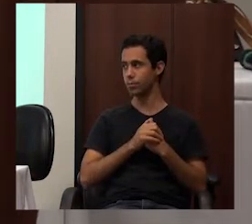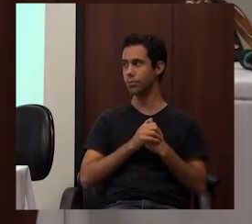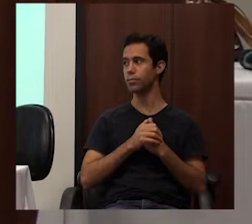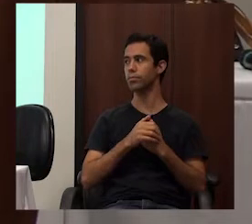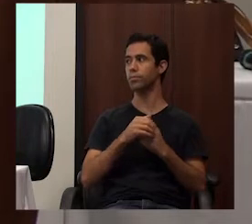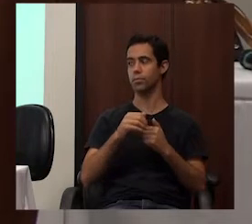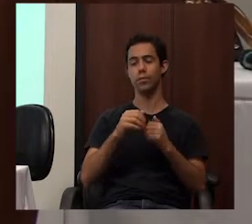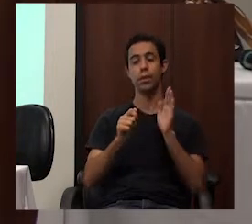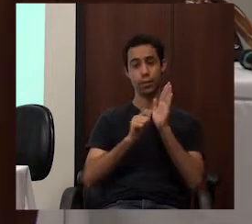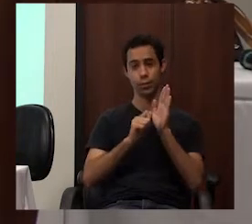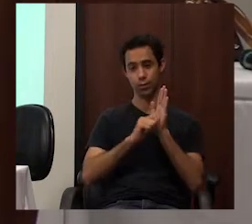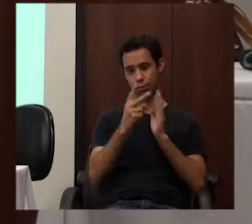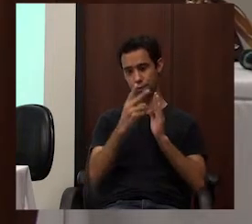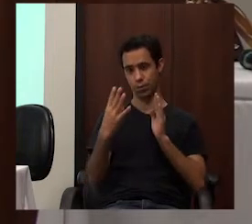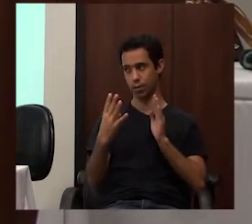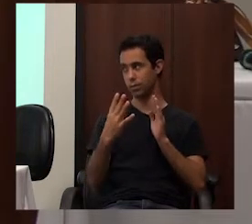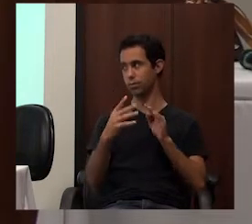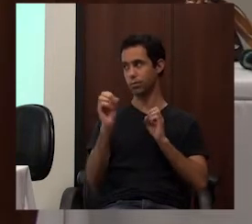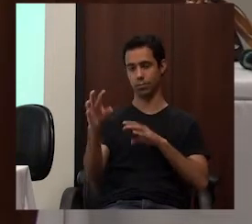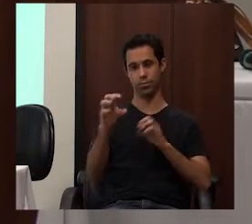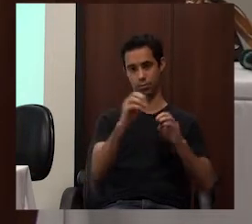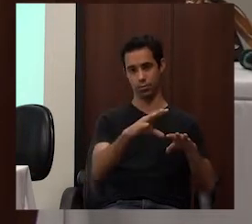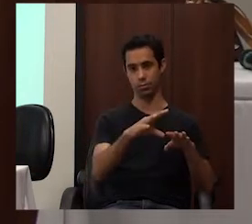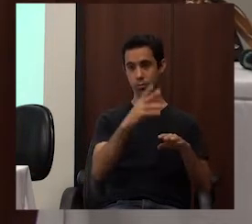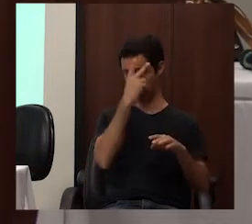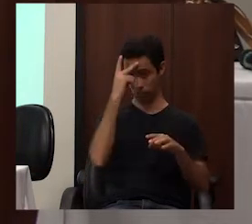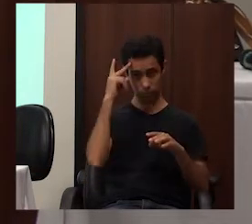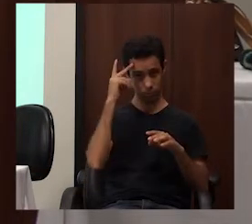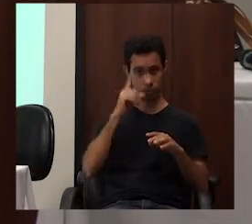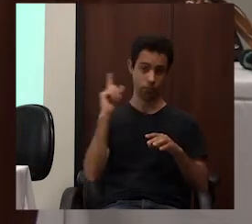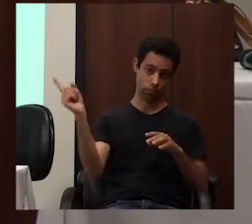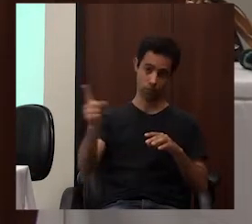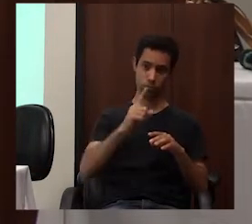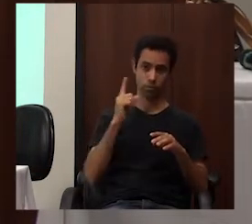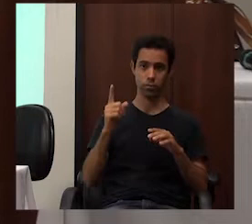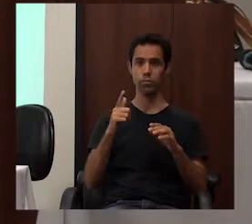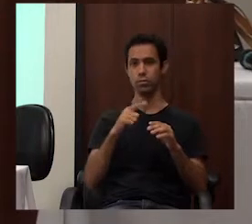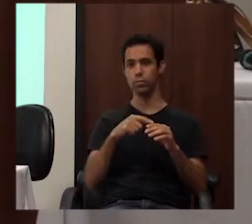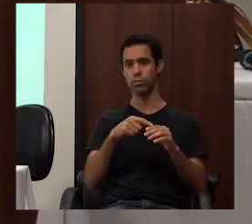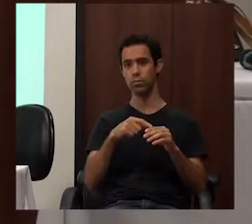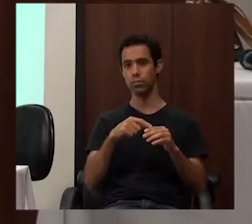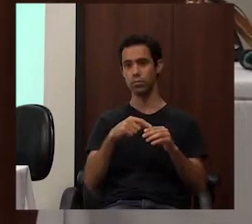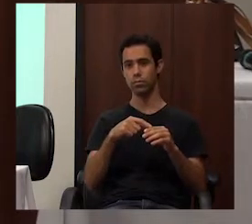Estados reconhecem o direito das pessoas com deficiência à educação. Para efetivar esse direito sem discriminação e com base na